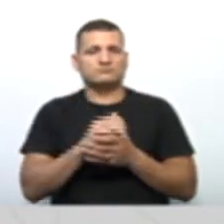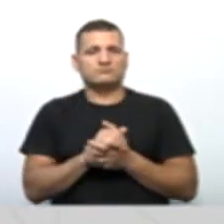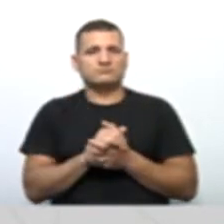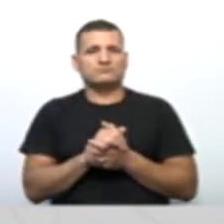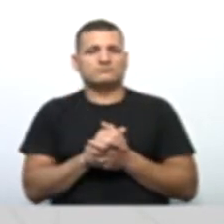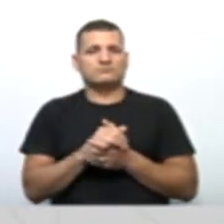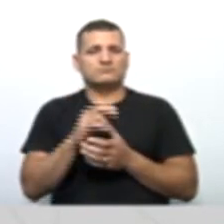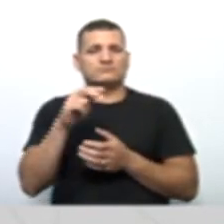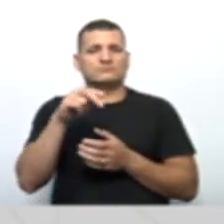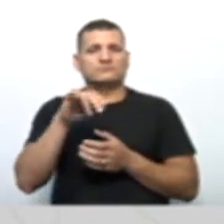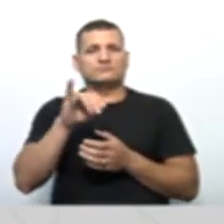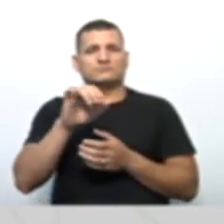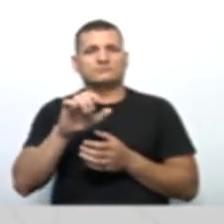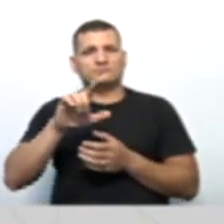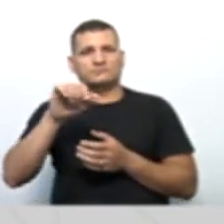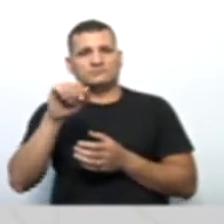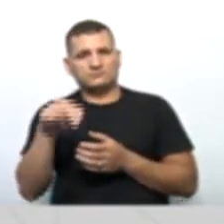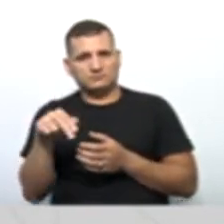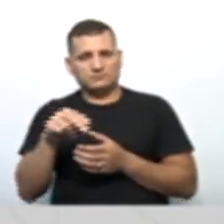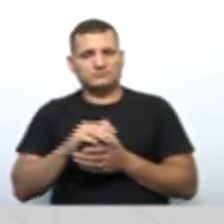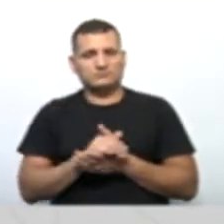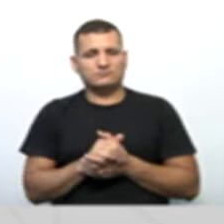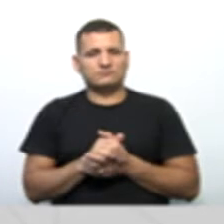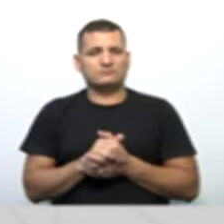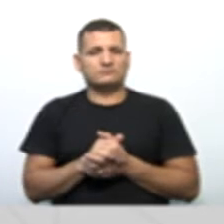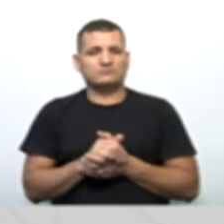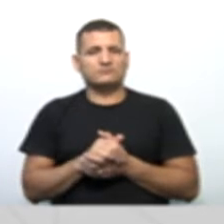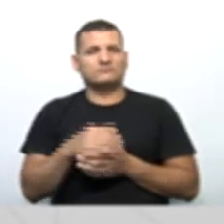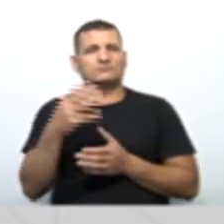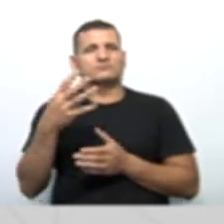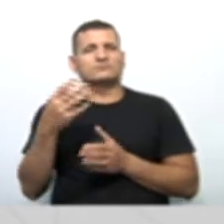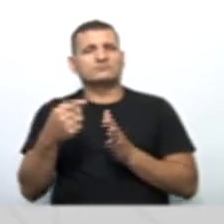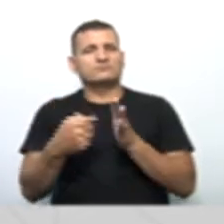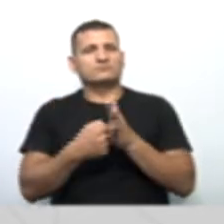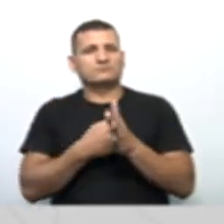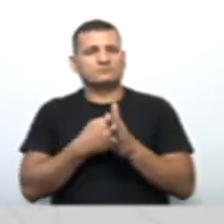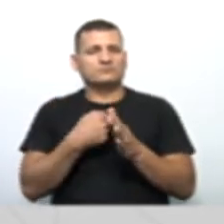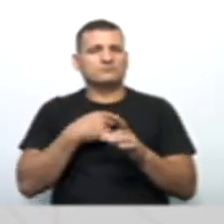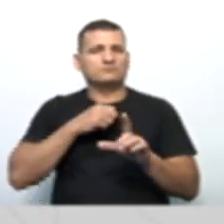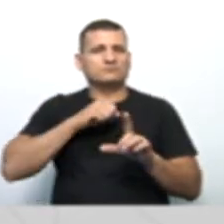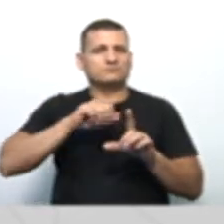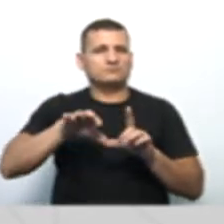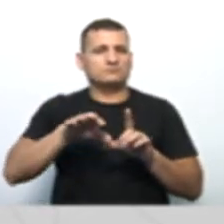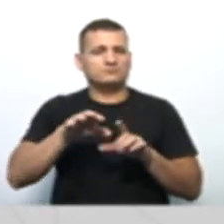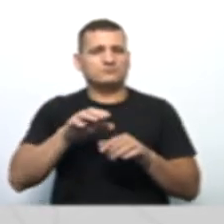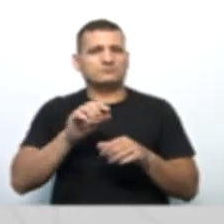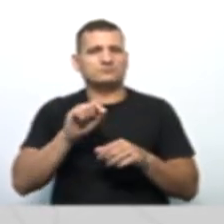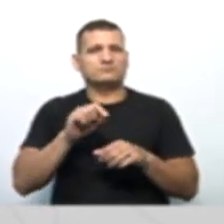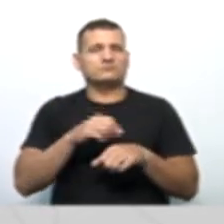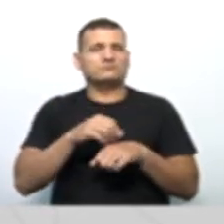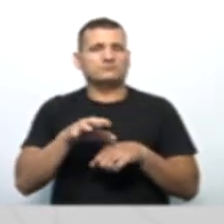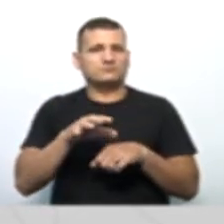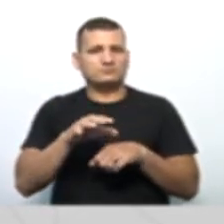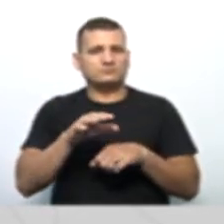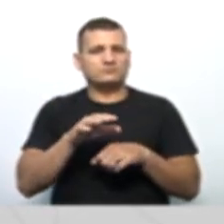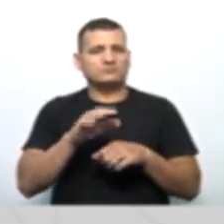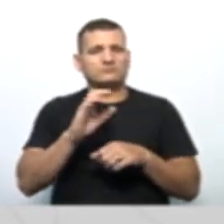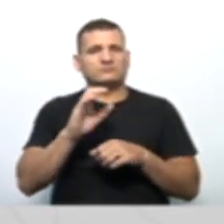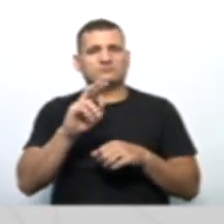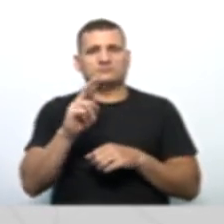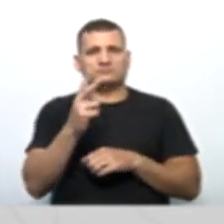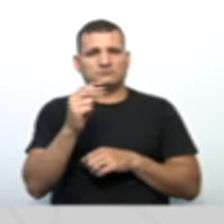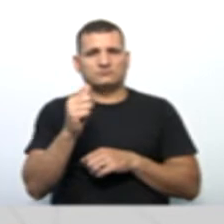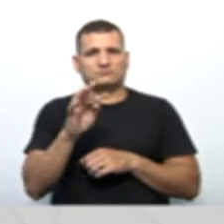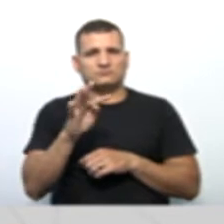aqui na questão 4 pessoal estava com um pouco de dúvida aí eu mandei uma dica vem aí no chat pessoal vocês deem uma olhada em quem